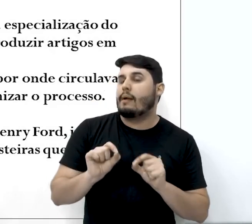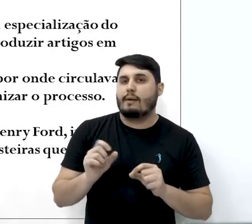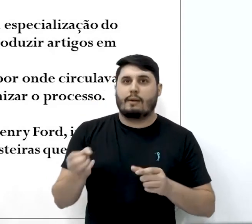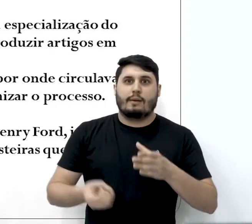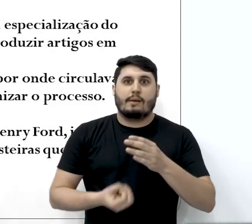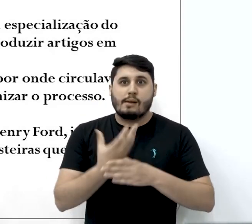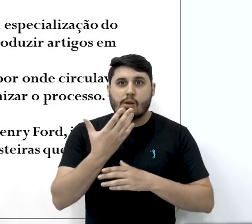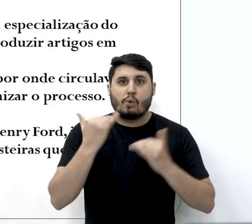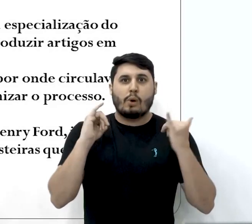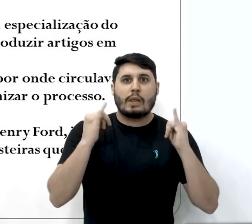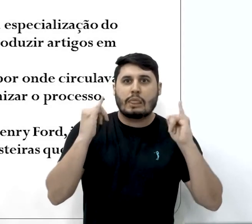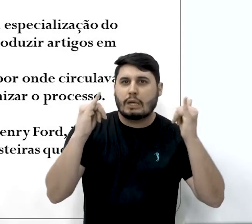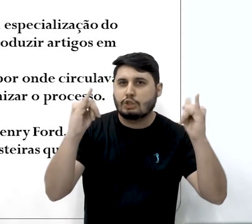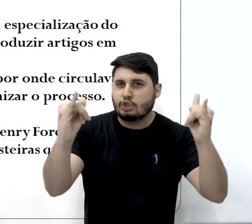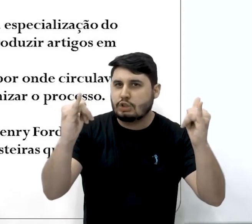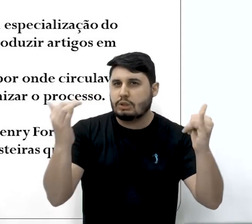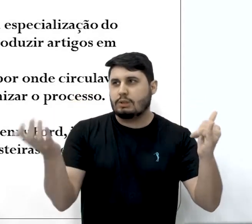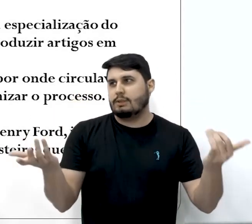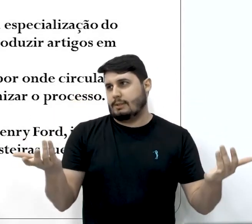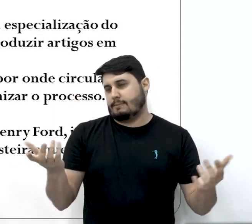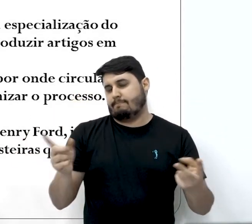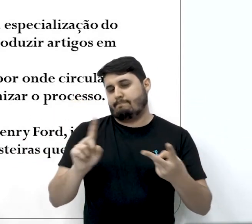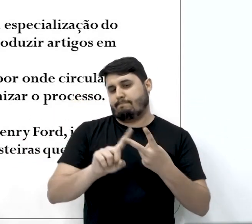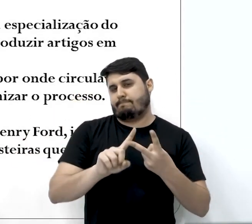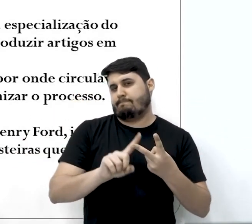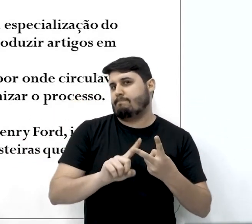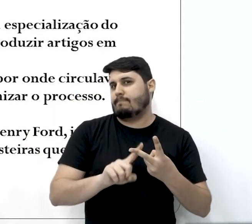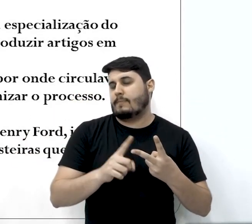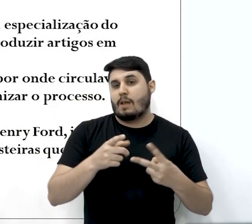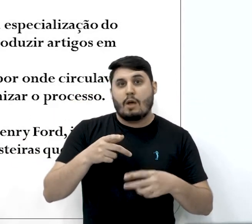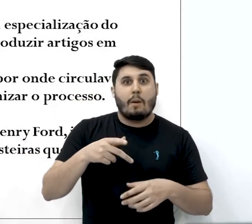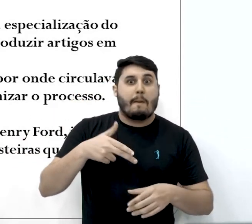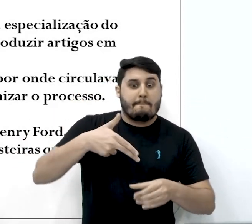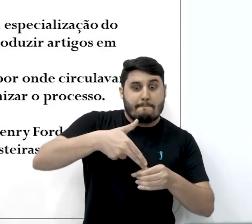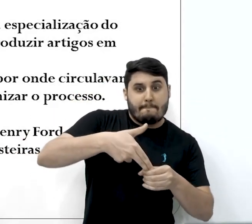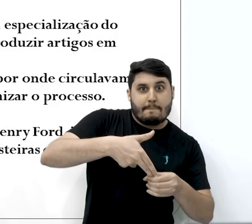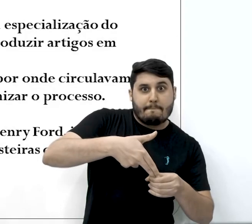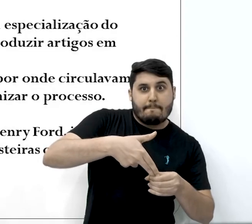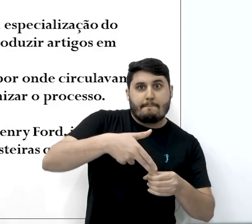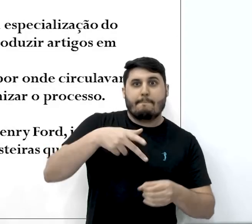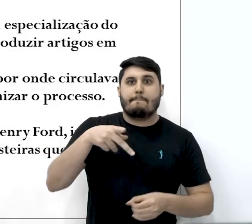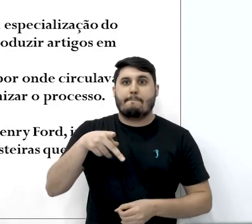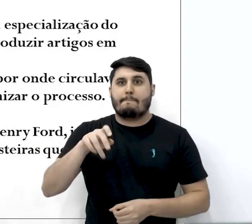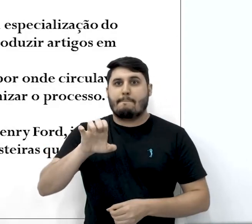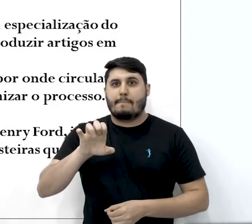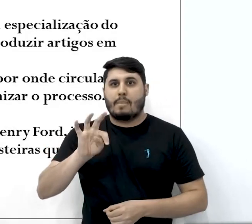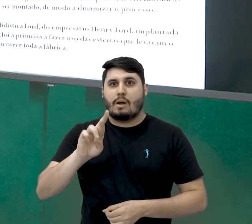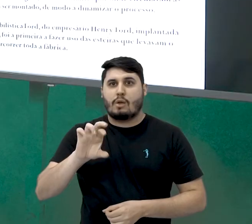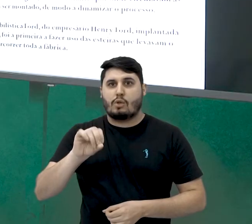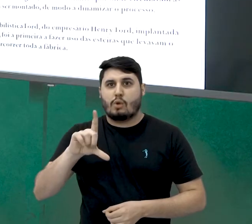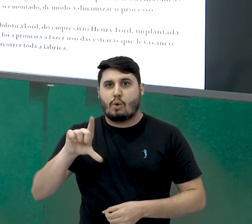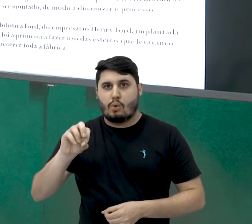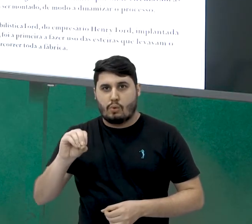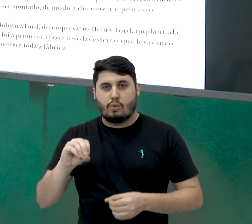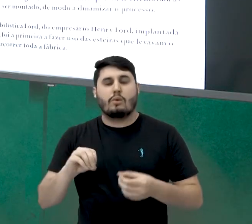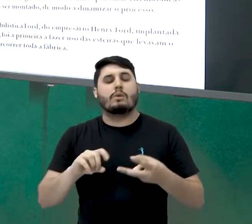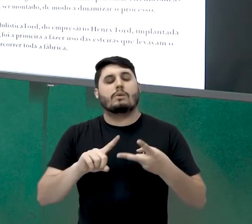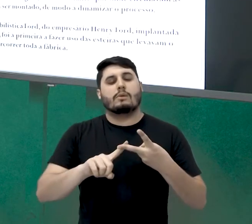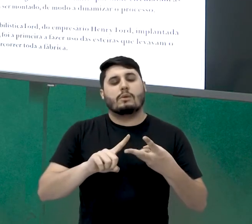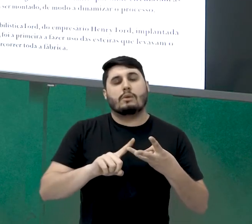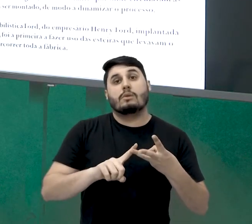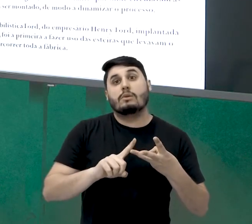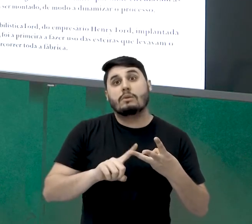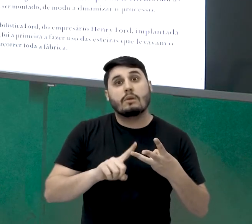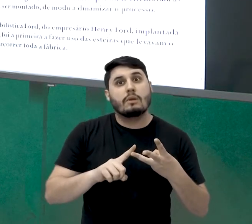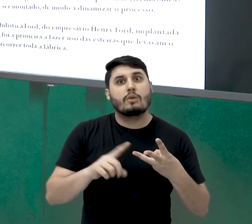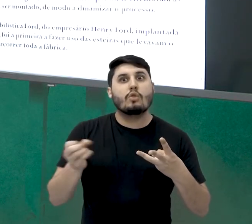de energia, nós tivemos o que mais? Nós tivemos o petróleo, nós tivemos novas ligas sintéticas de metal, E a